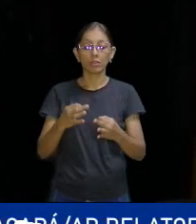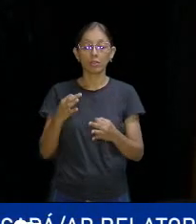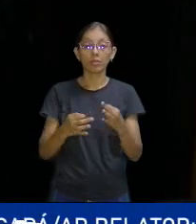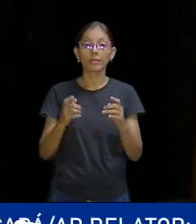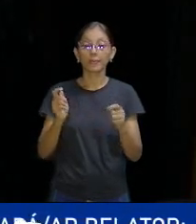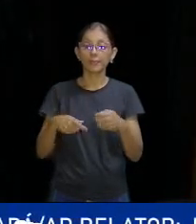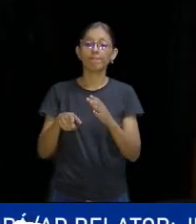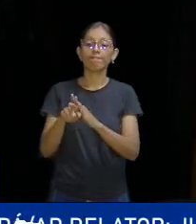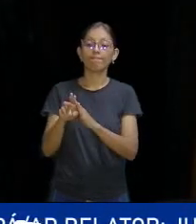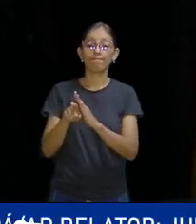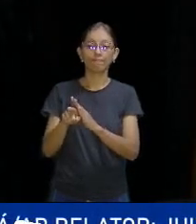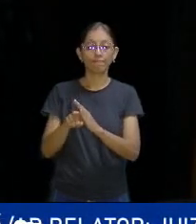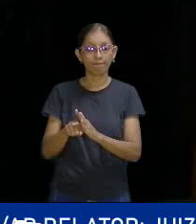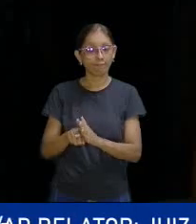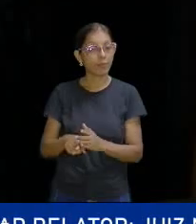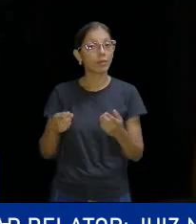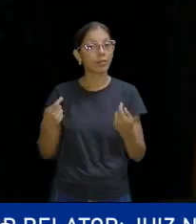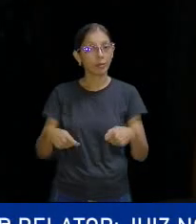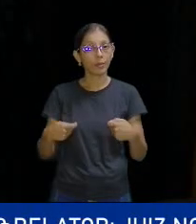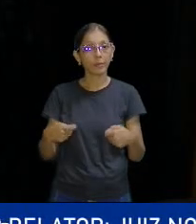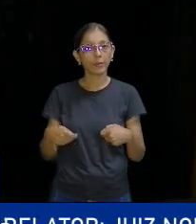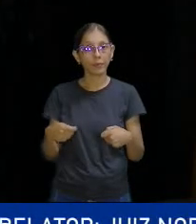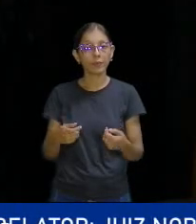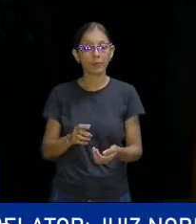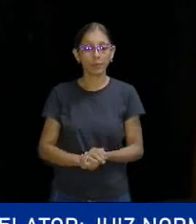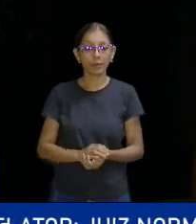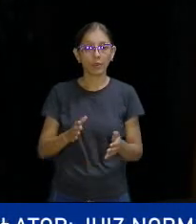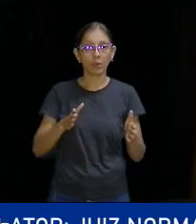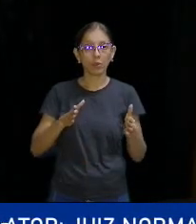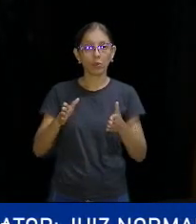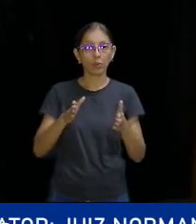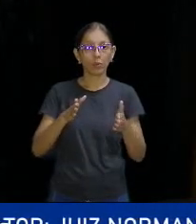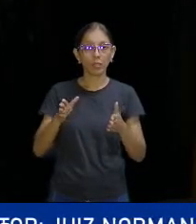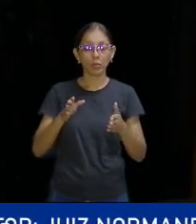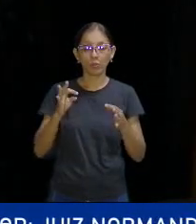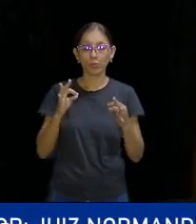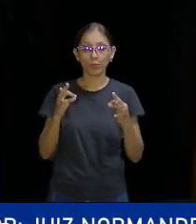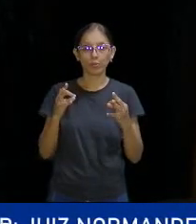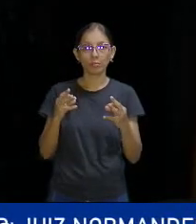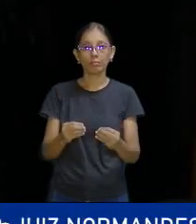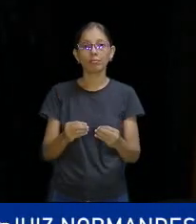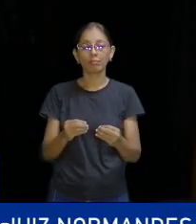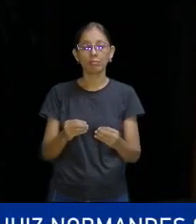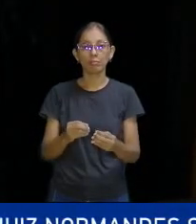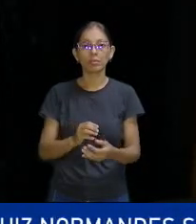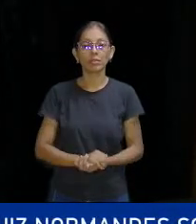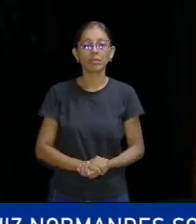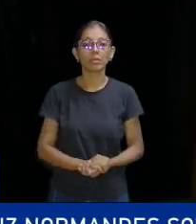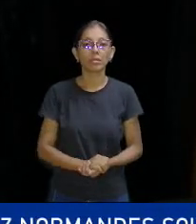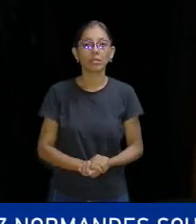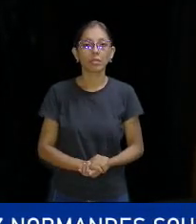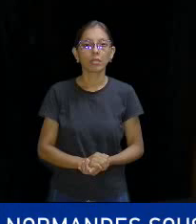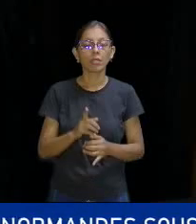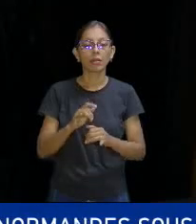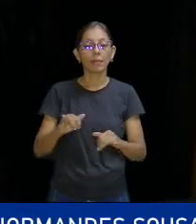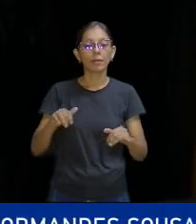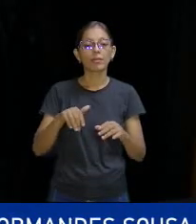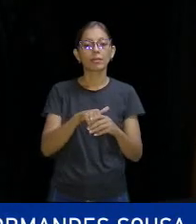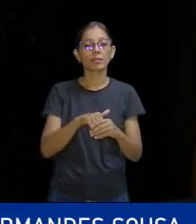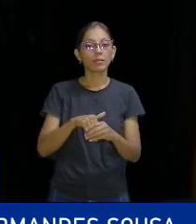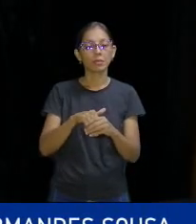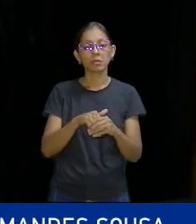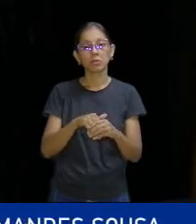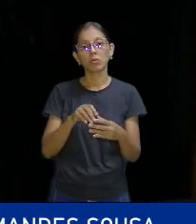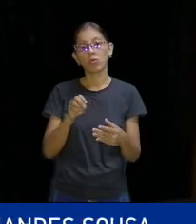de análise dos gastos do período integral da campanha, seja pela não entrega dos relatórios, seja pela demora